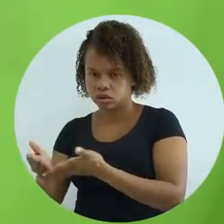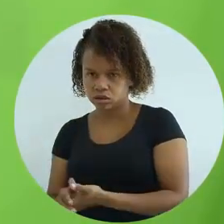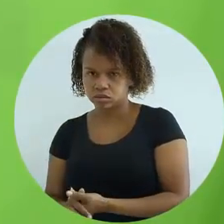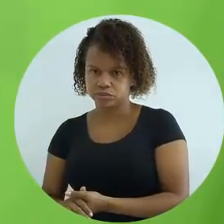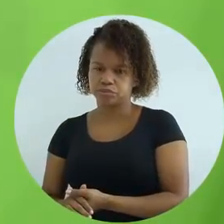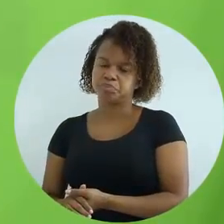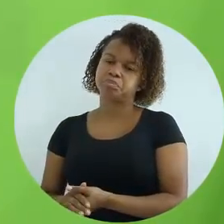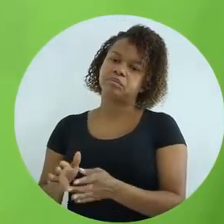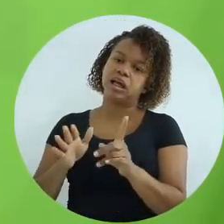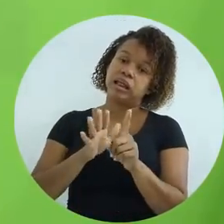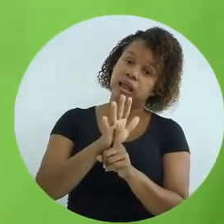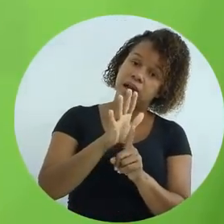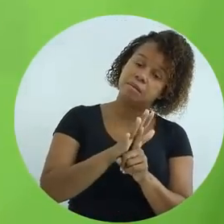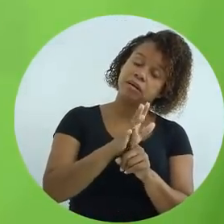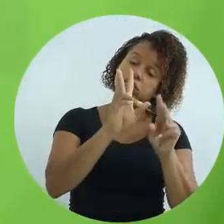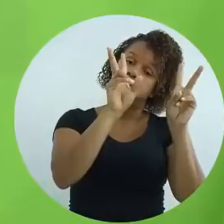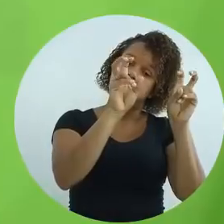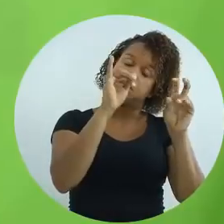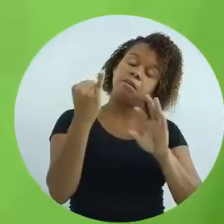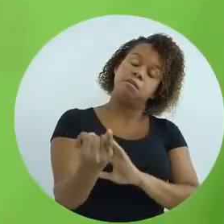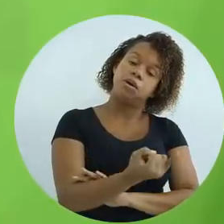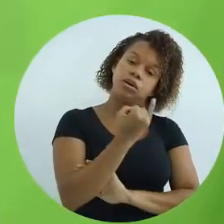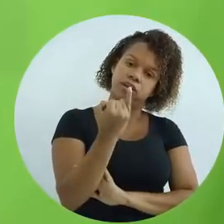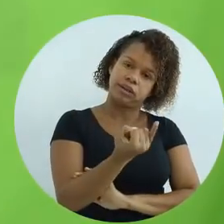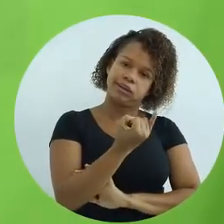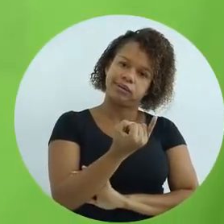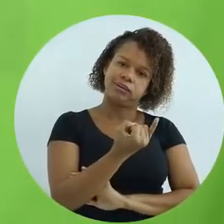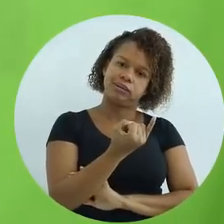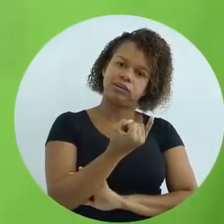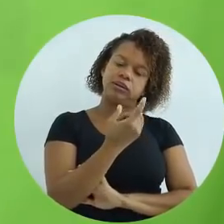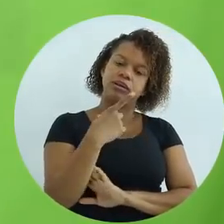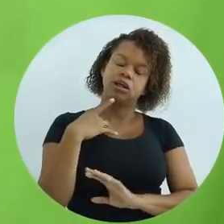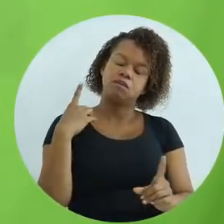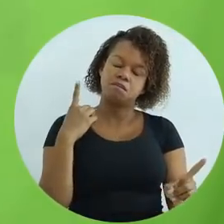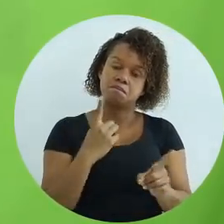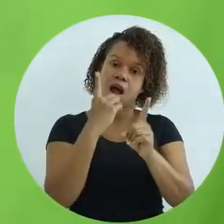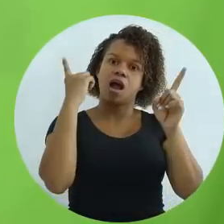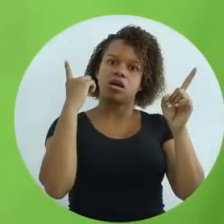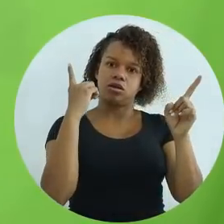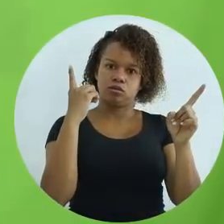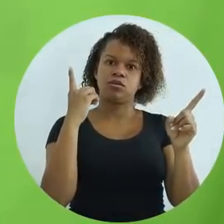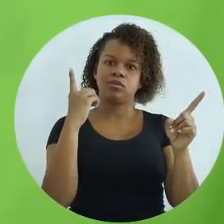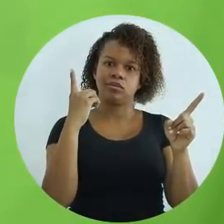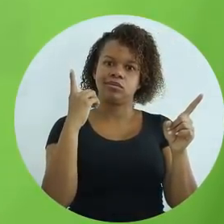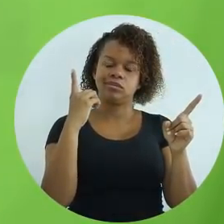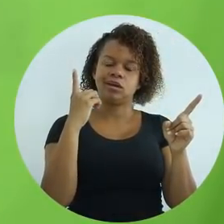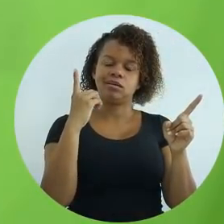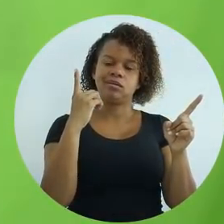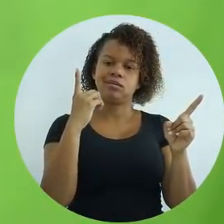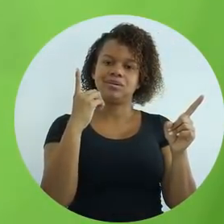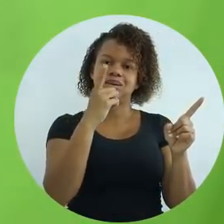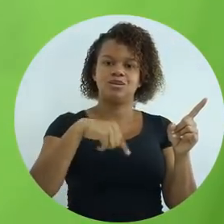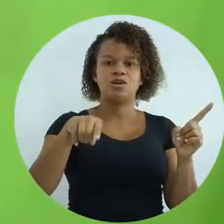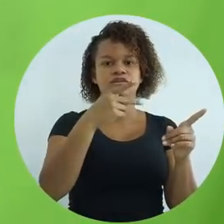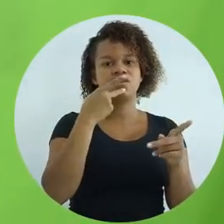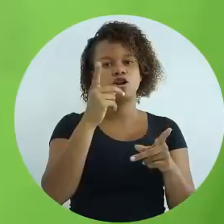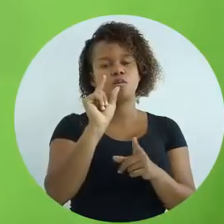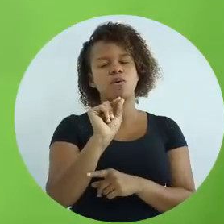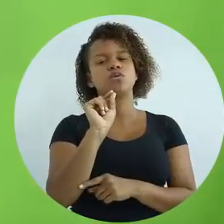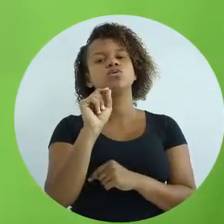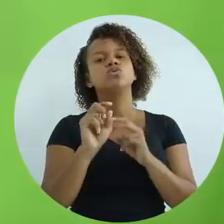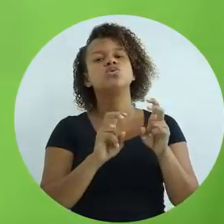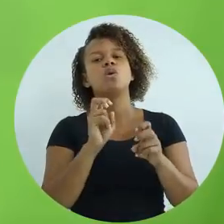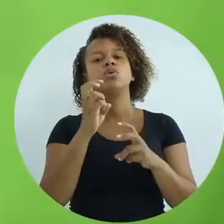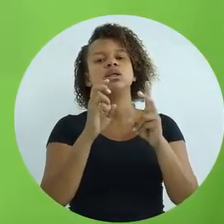que demanda é um tema tão importante e gera impactos altíssimos na cadeia de suprimentos, nós vamos falar um pouco agora